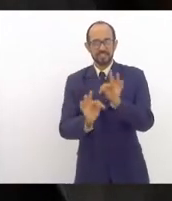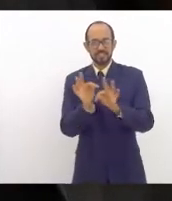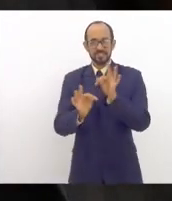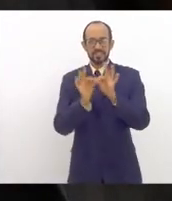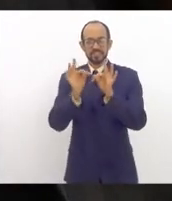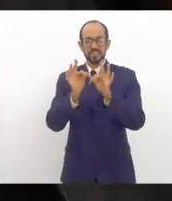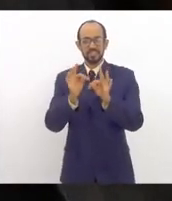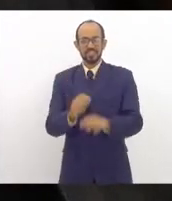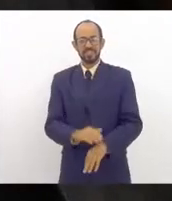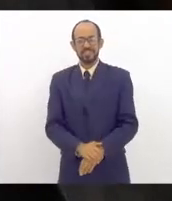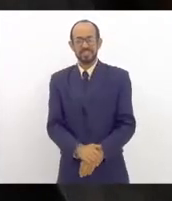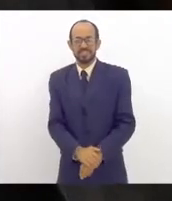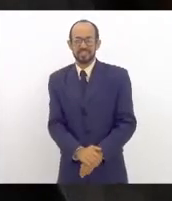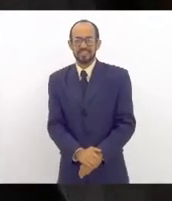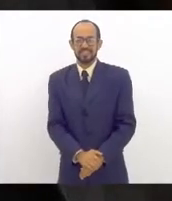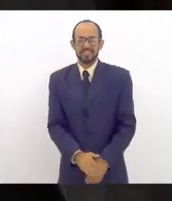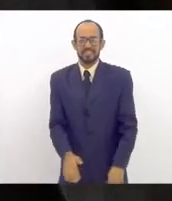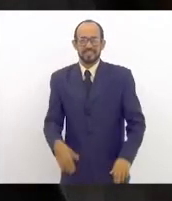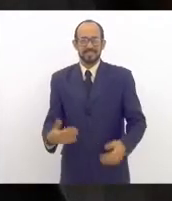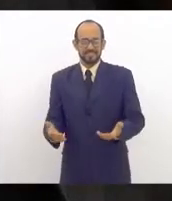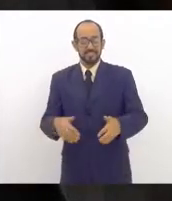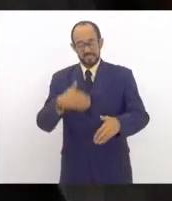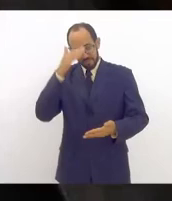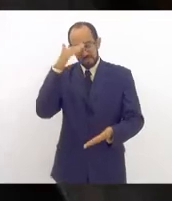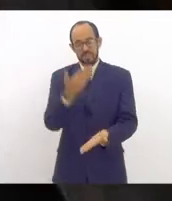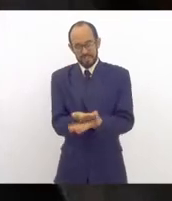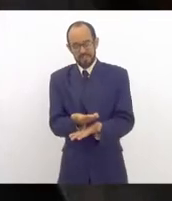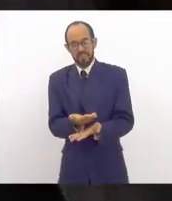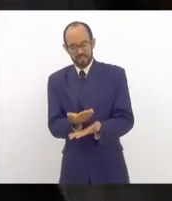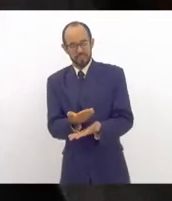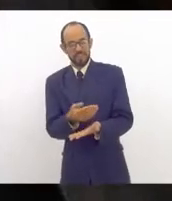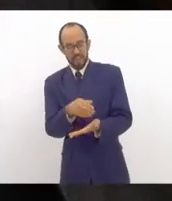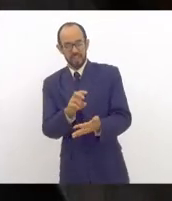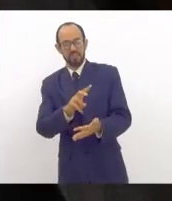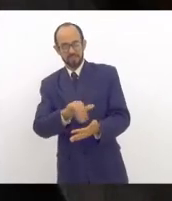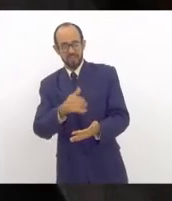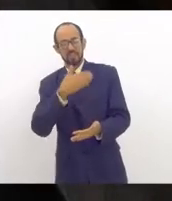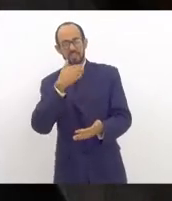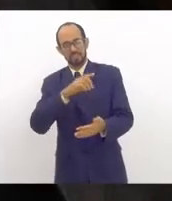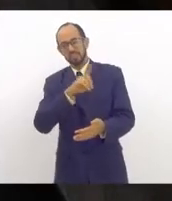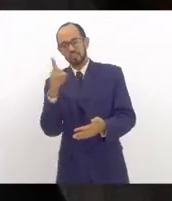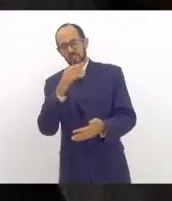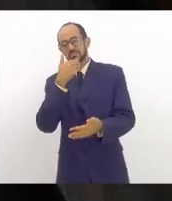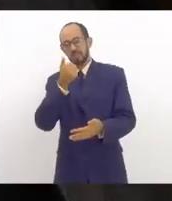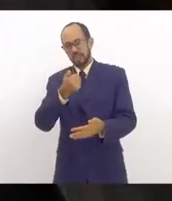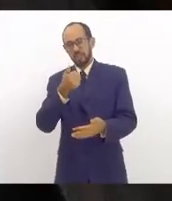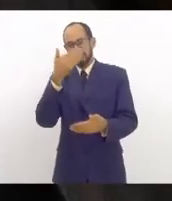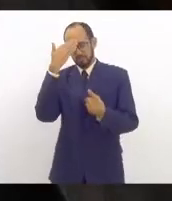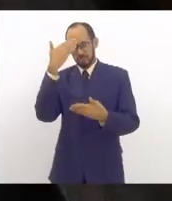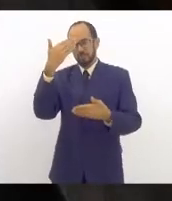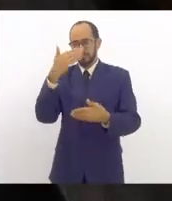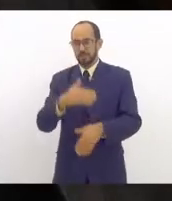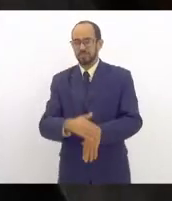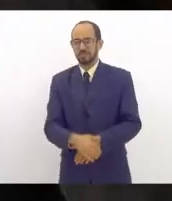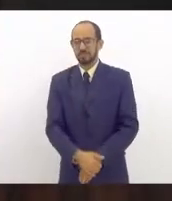então vamos acreditar que dias melhores poderão vir muito obrigado